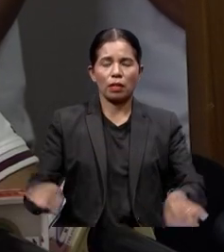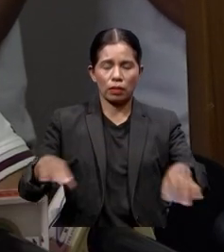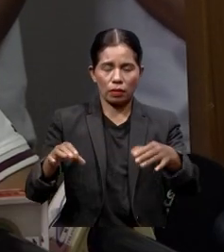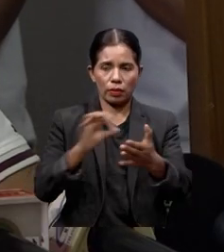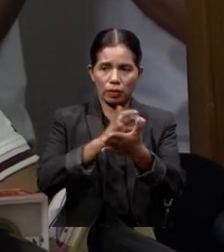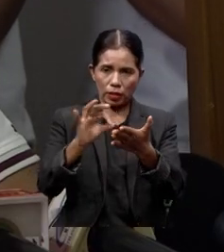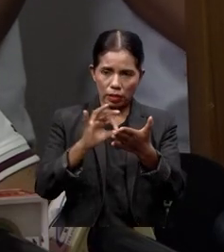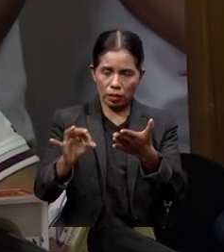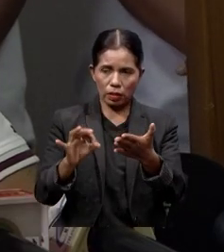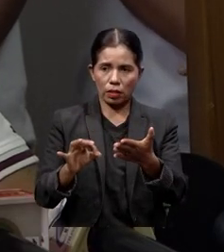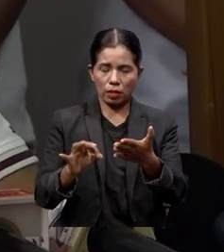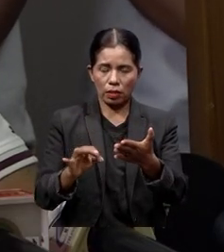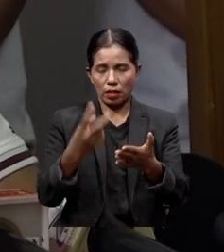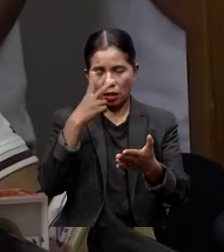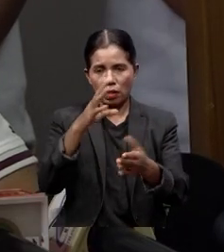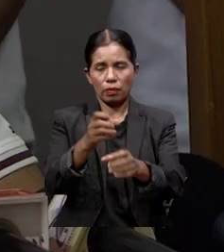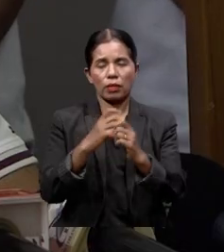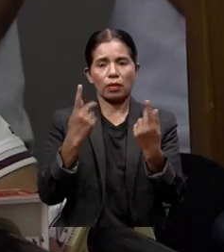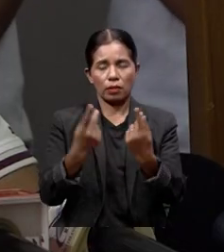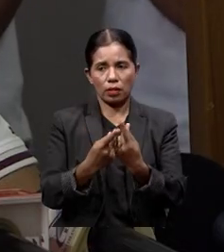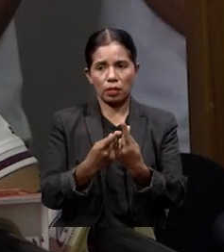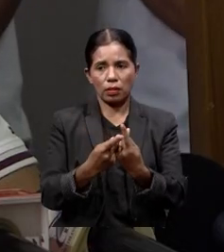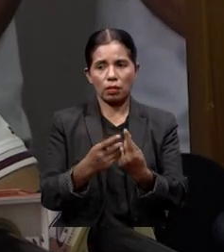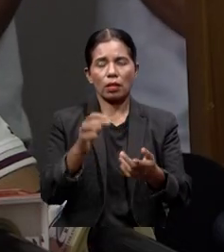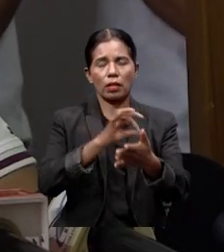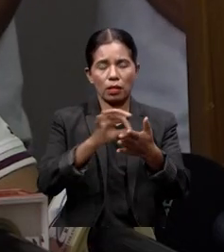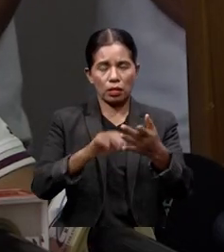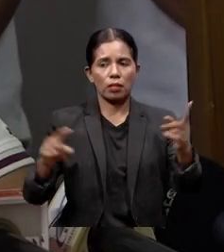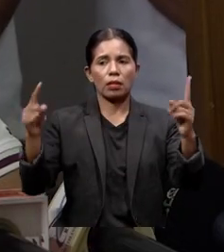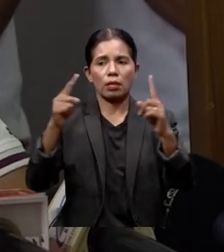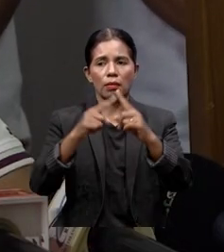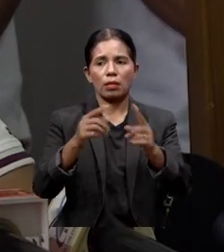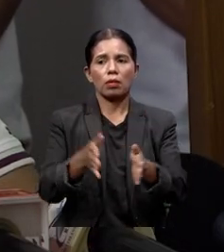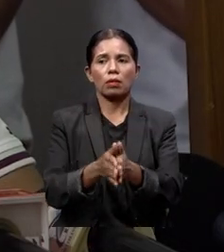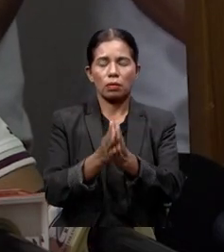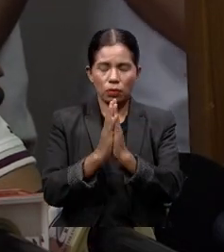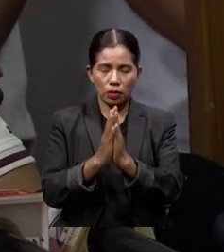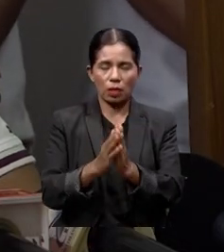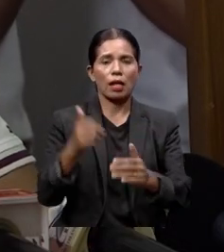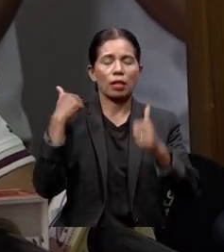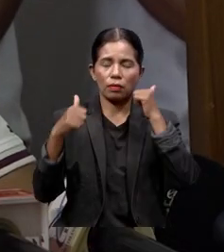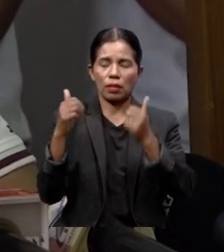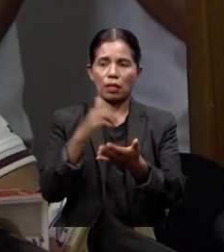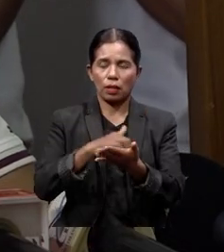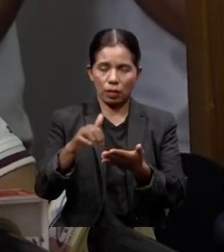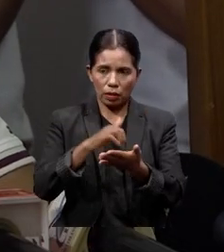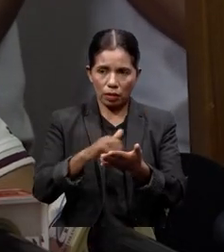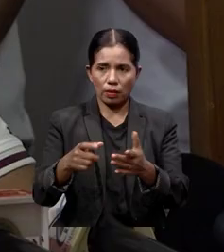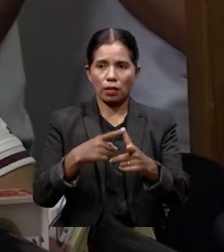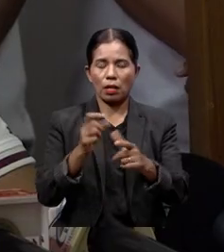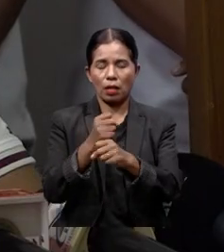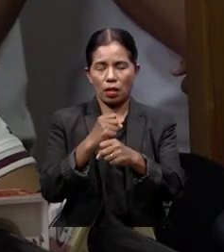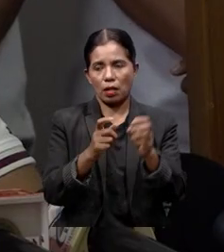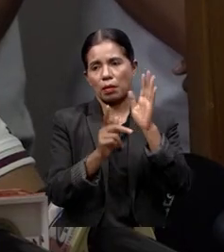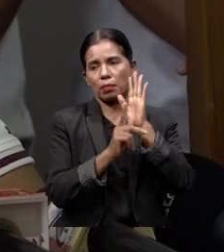registro, verificação empresarial serve, nem registro ba licença atividade econômica. Trade em vez, halo